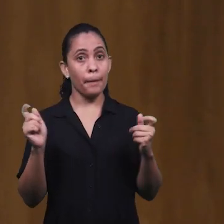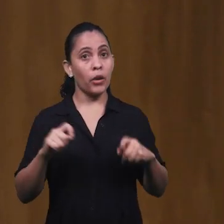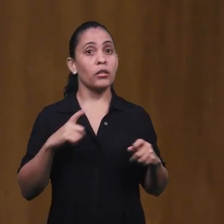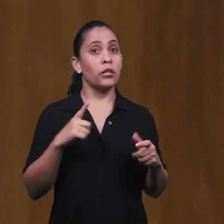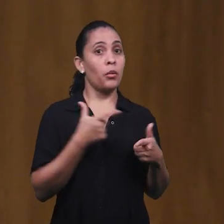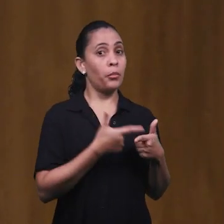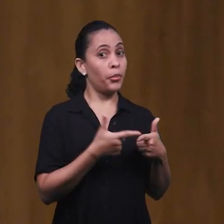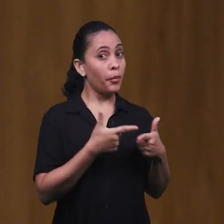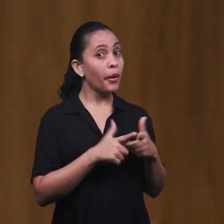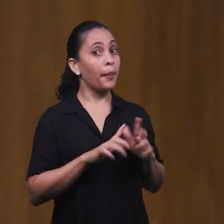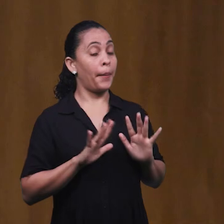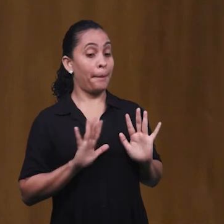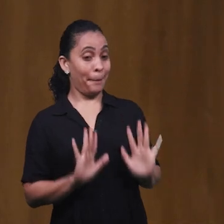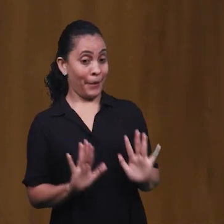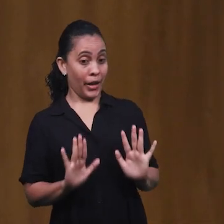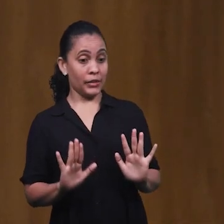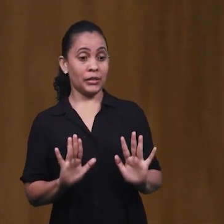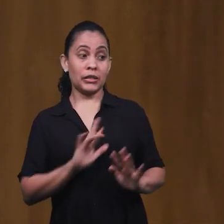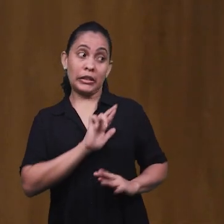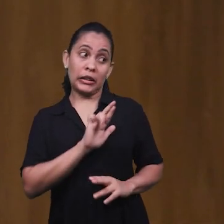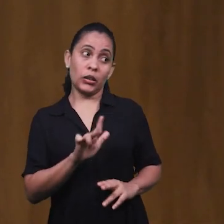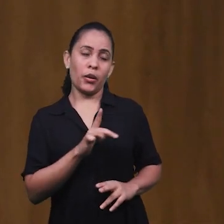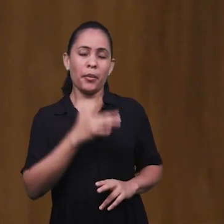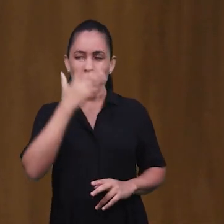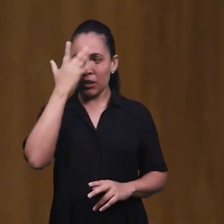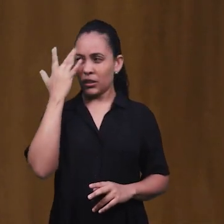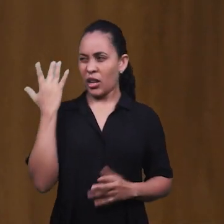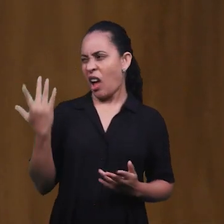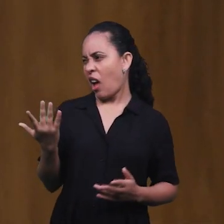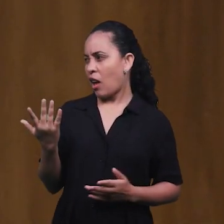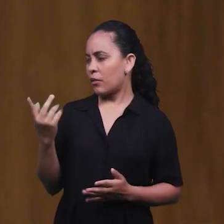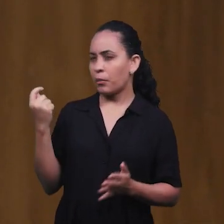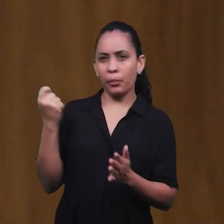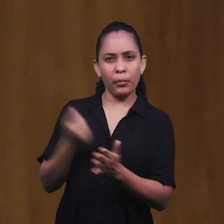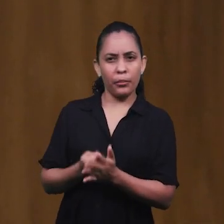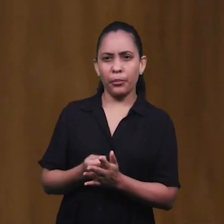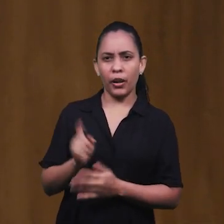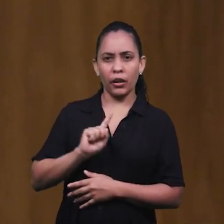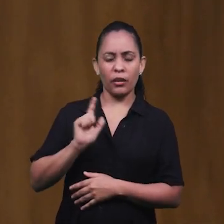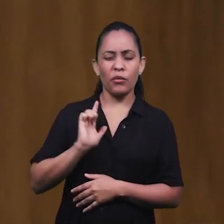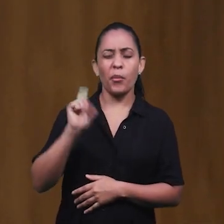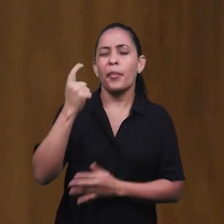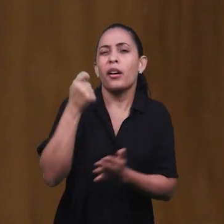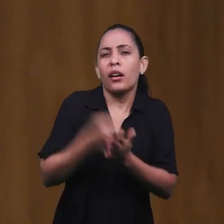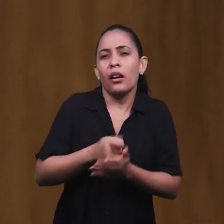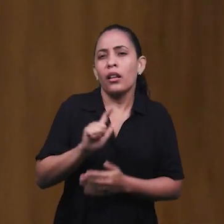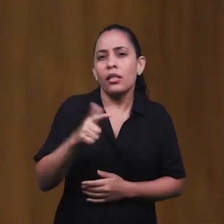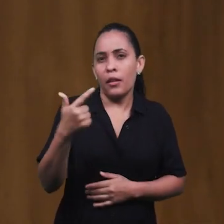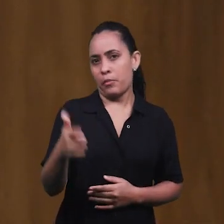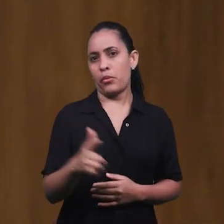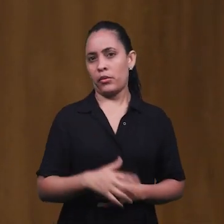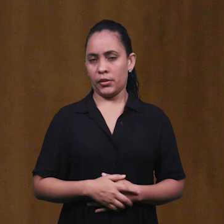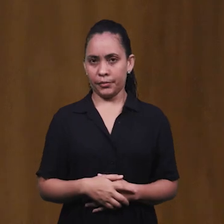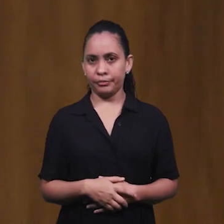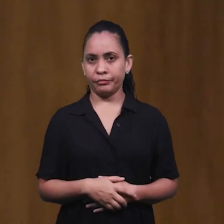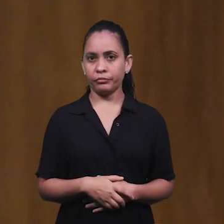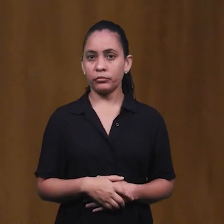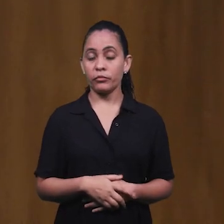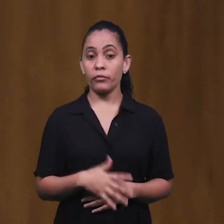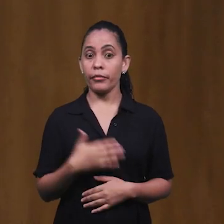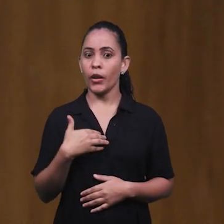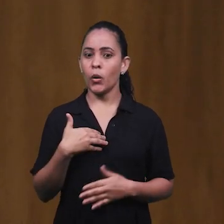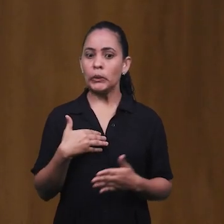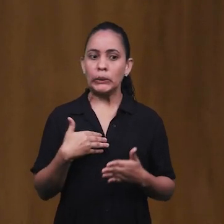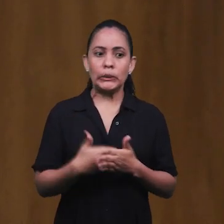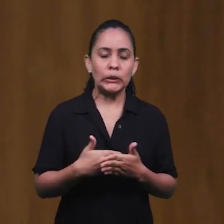algum problema. Mas não sendo isso, né, às vezes a pessoa fala, esse mês eu vou deixar o condomínio para depois. Ela não sabe que isso traz, o impacto